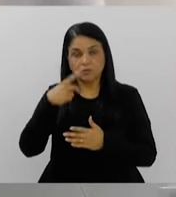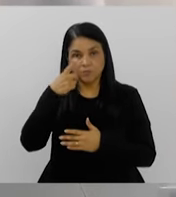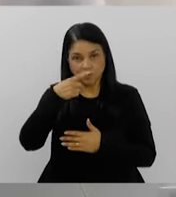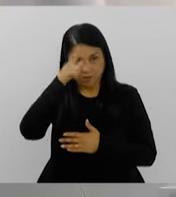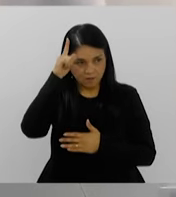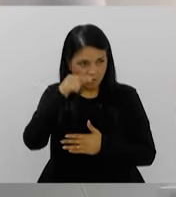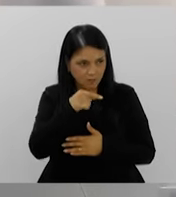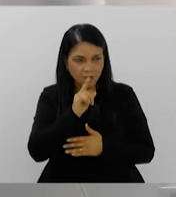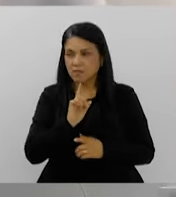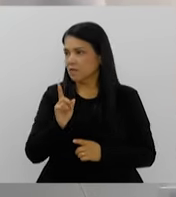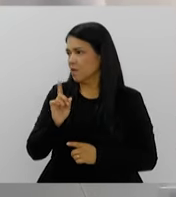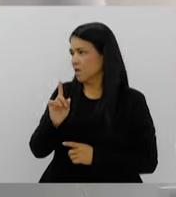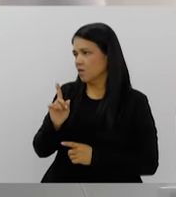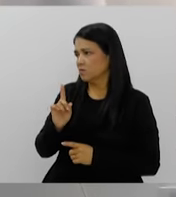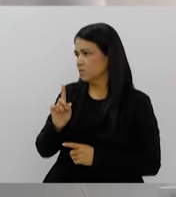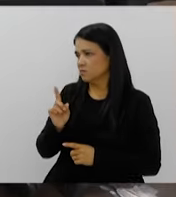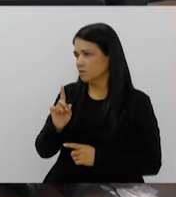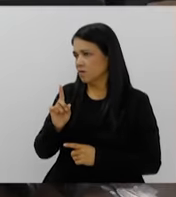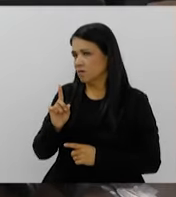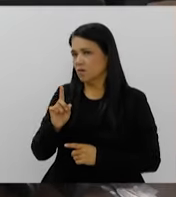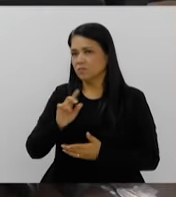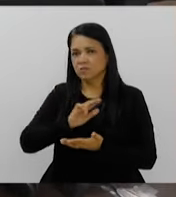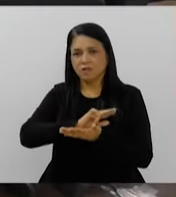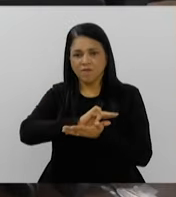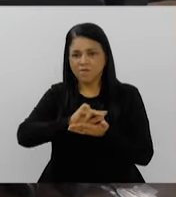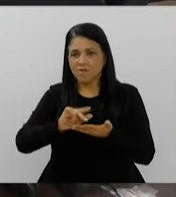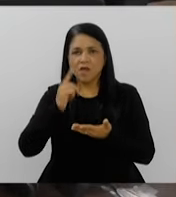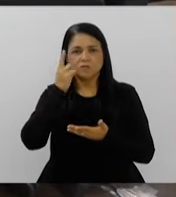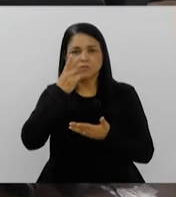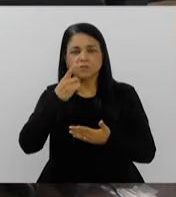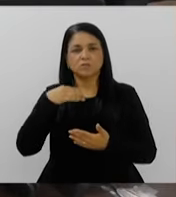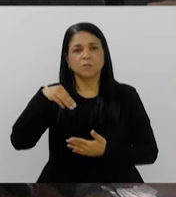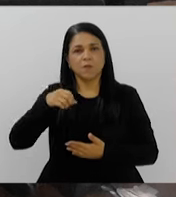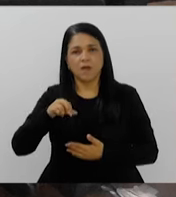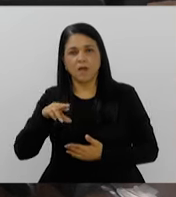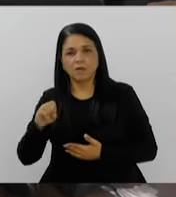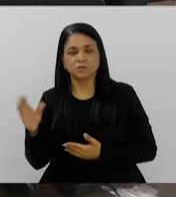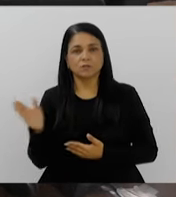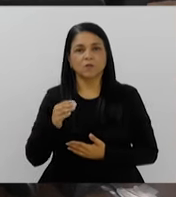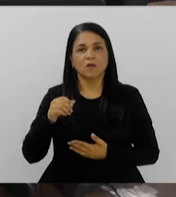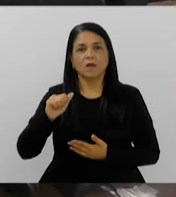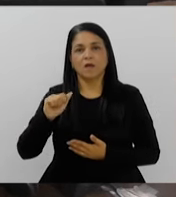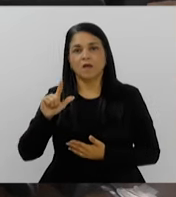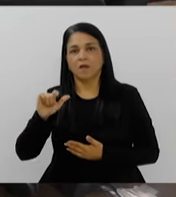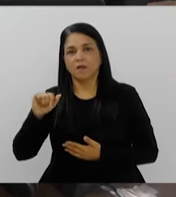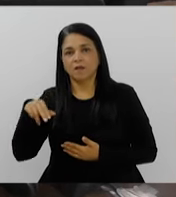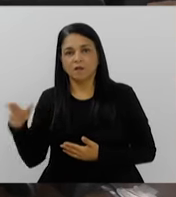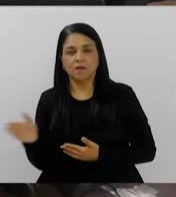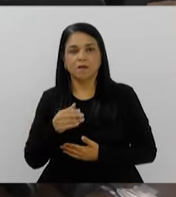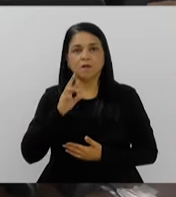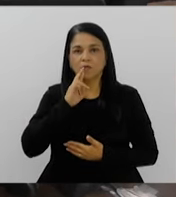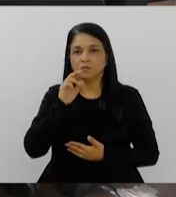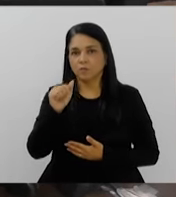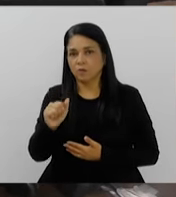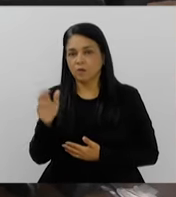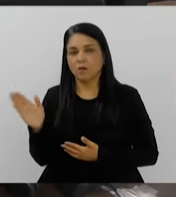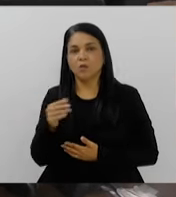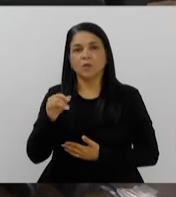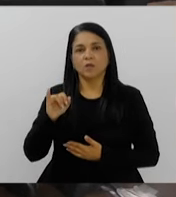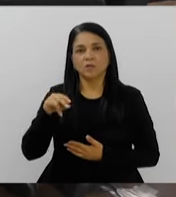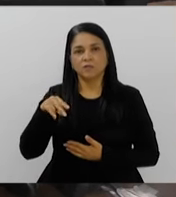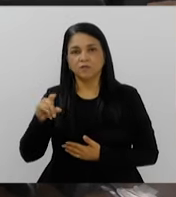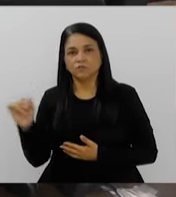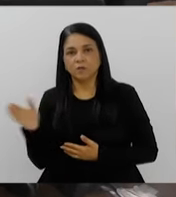689? Não. Felipe. É uma pilha de deputados, é Márcio Galberto, Alan Lopes, Rodrigo Amorim, Índio Armelau,